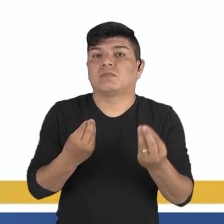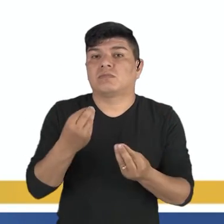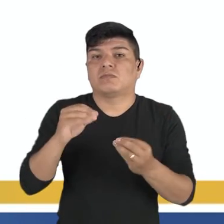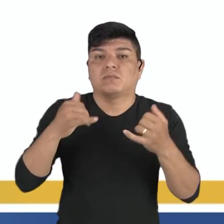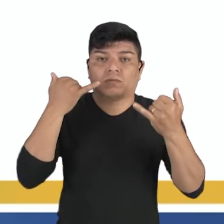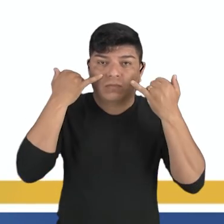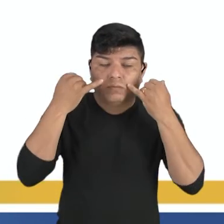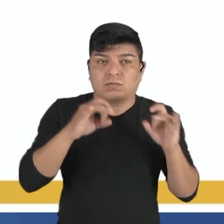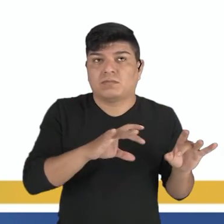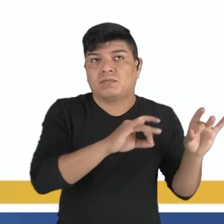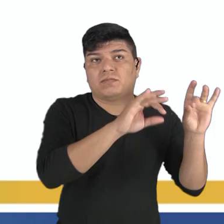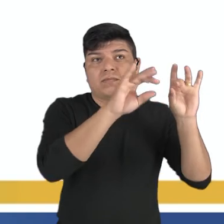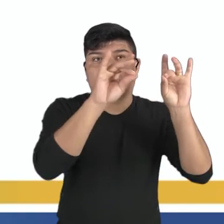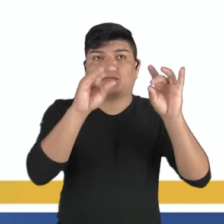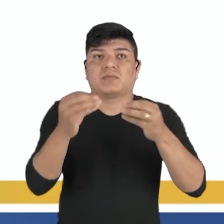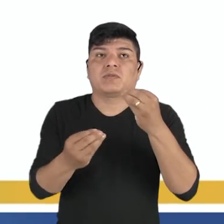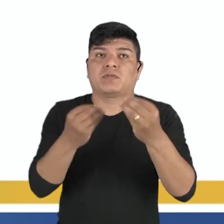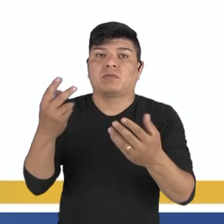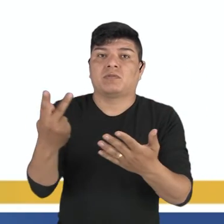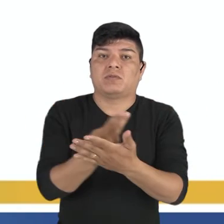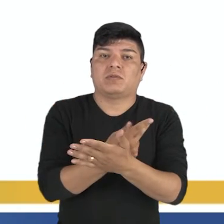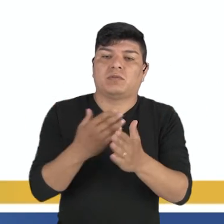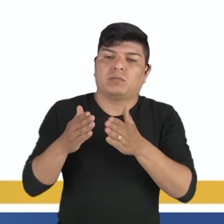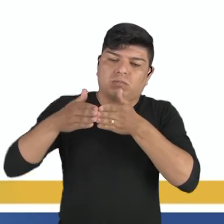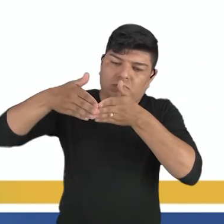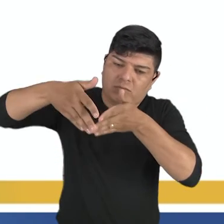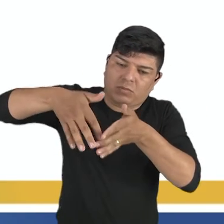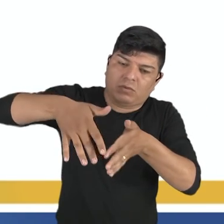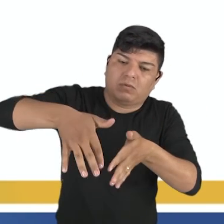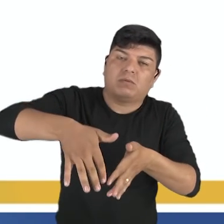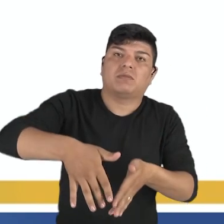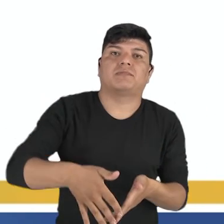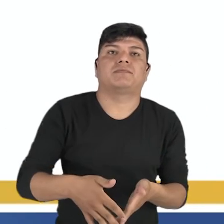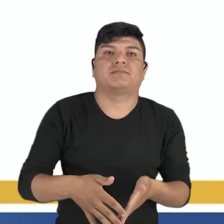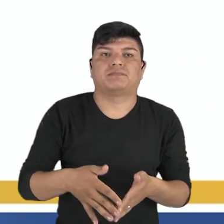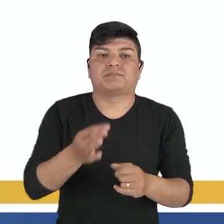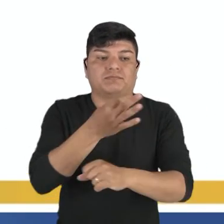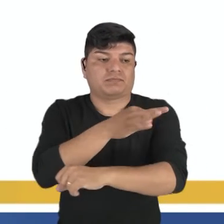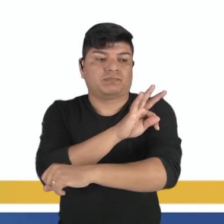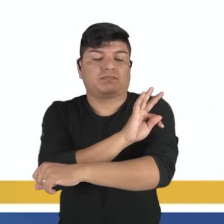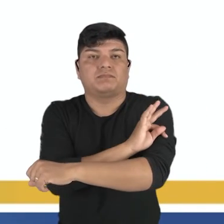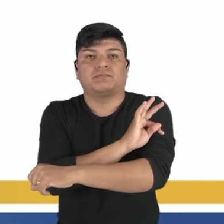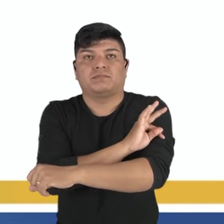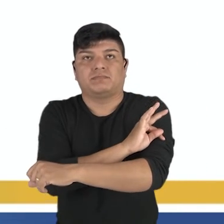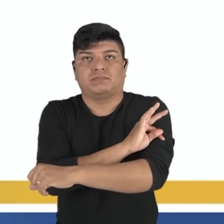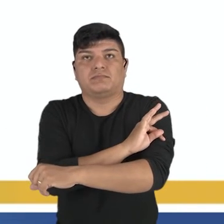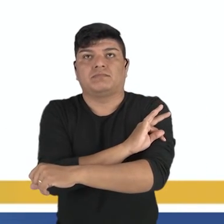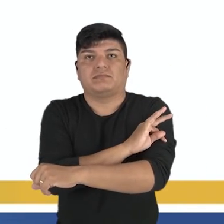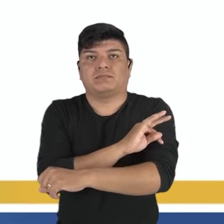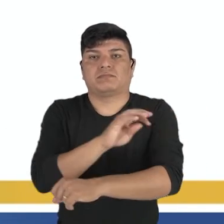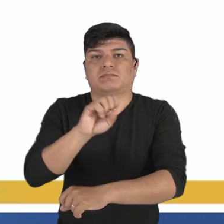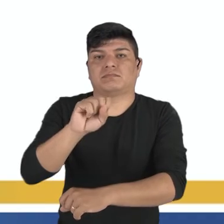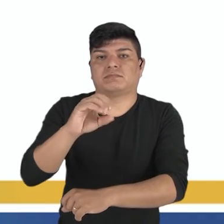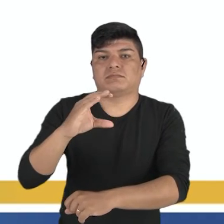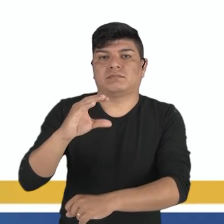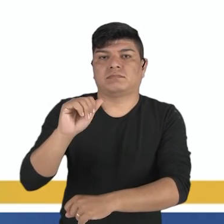informação específica, vamos usar novamente a técnica scanning.